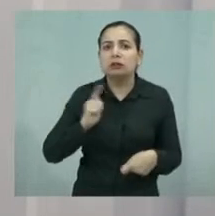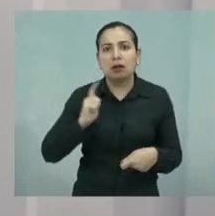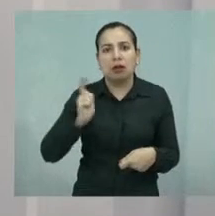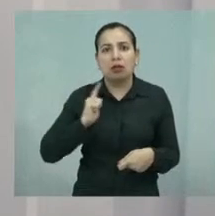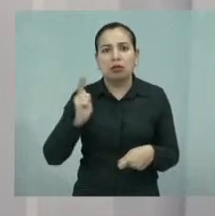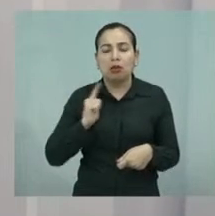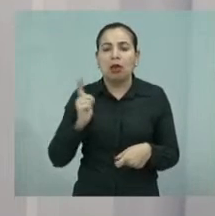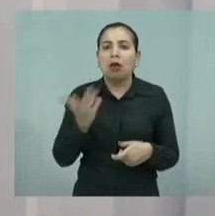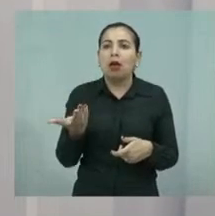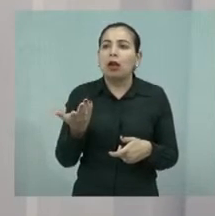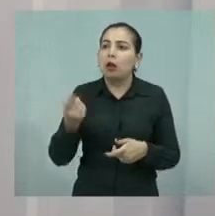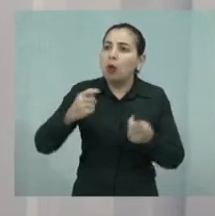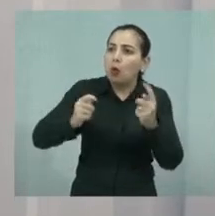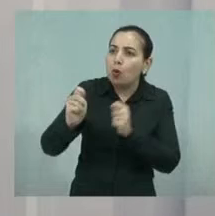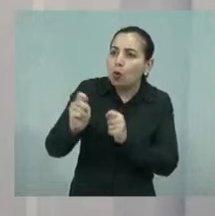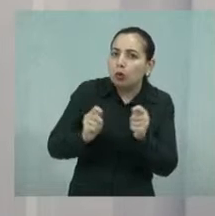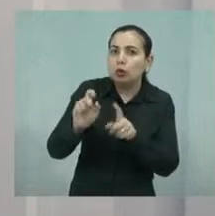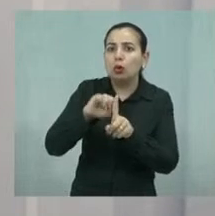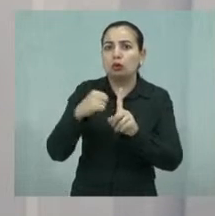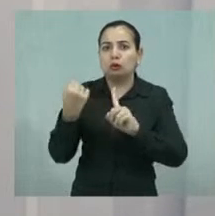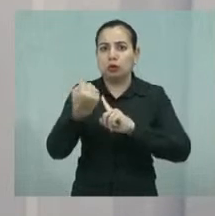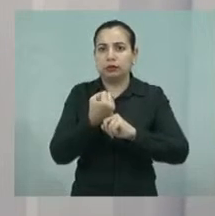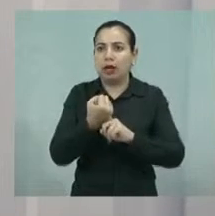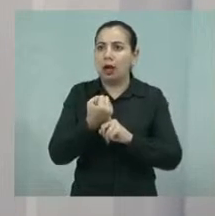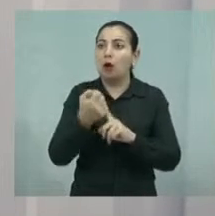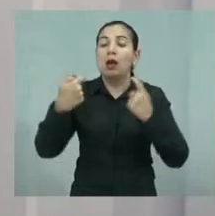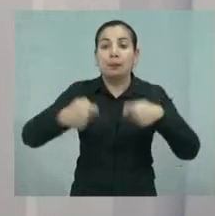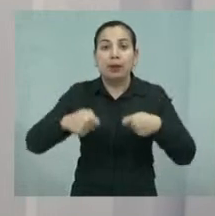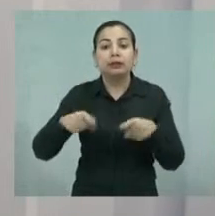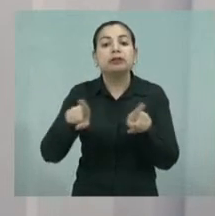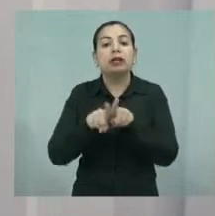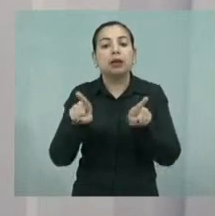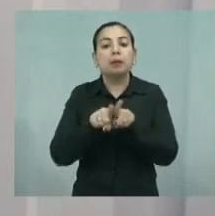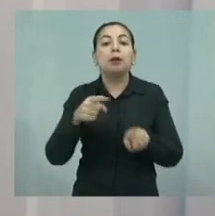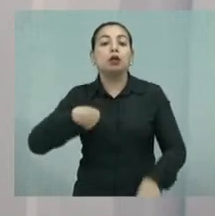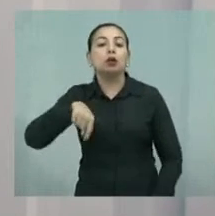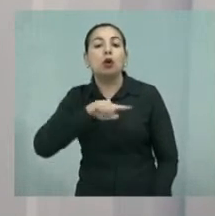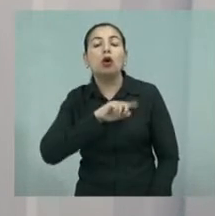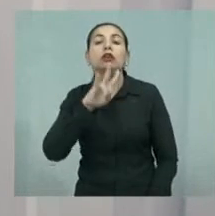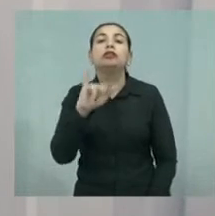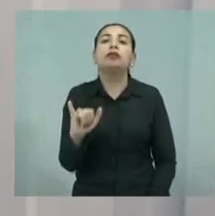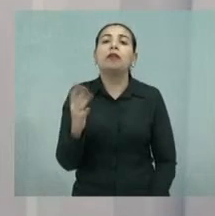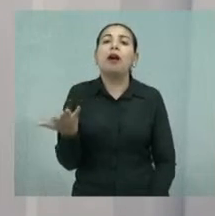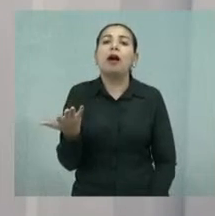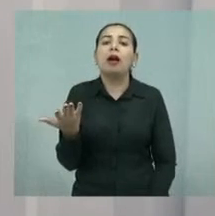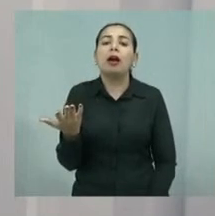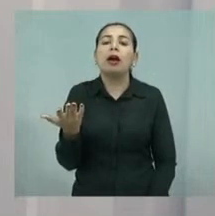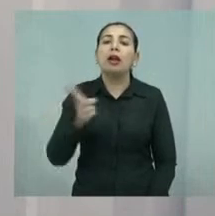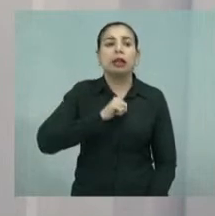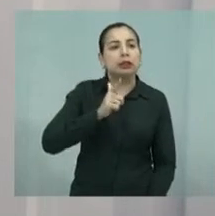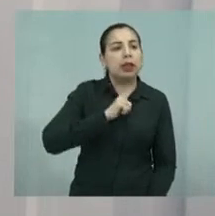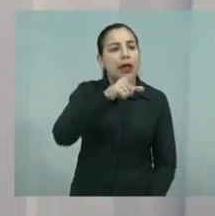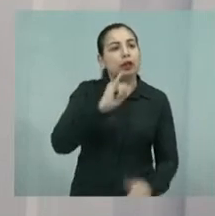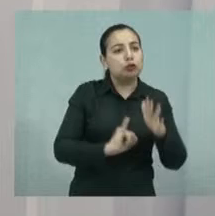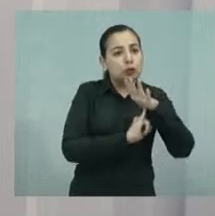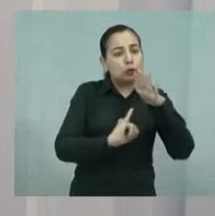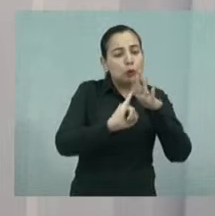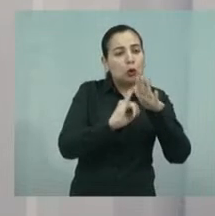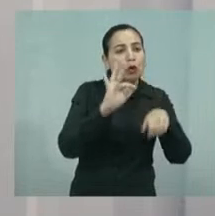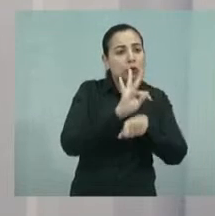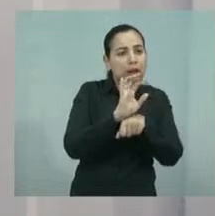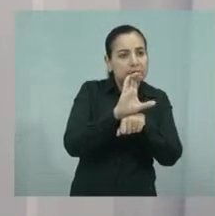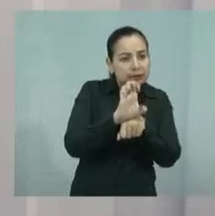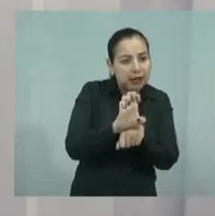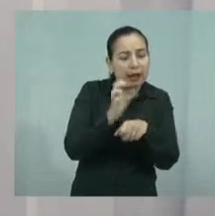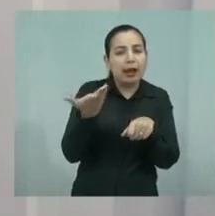efetivação do controle social, e vamos escutar com certeza, teremos pessoas da ouvidoria, do TCE,